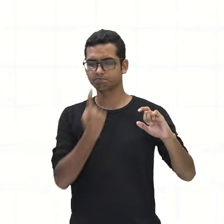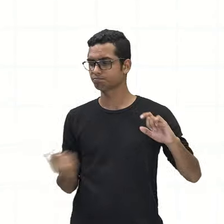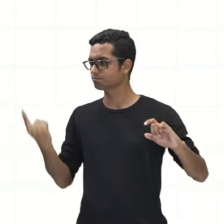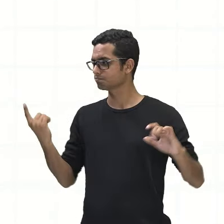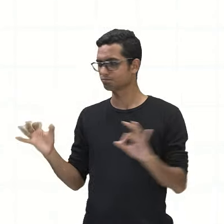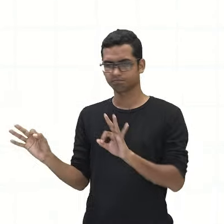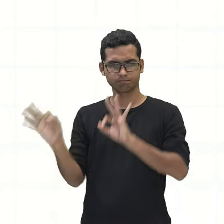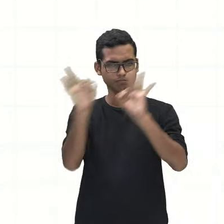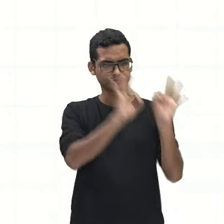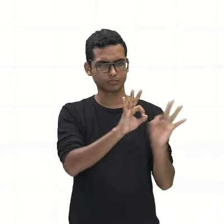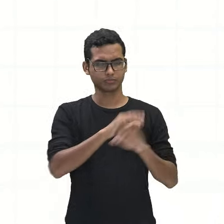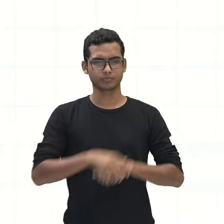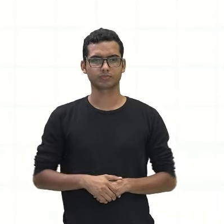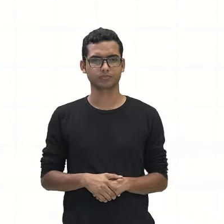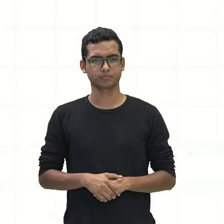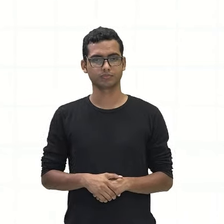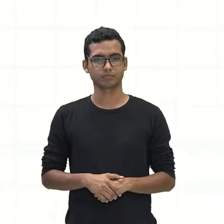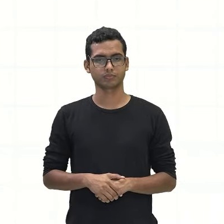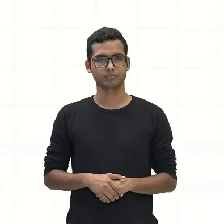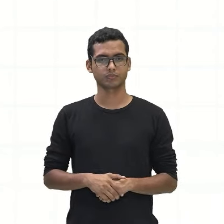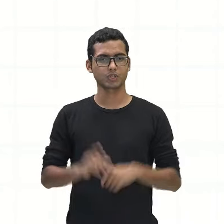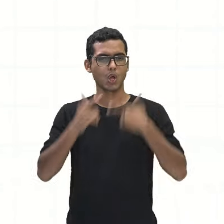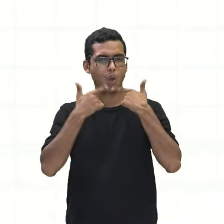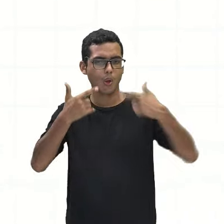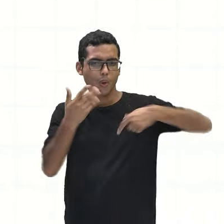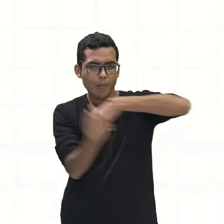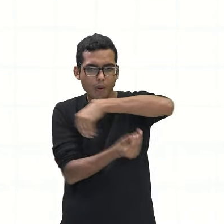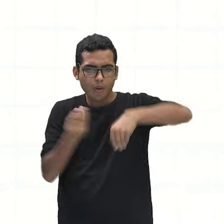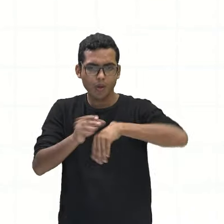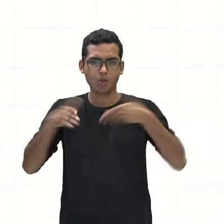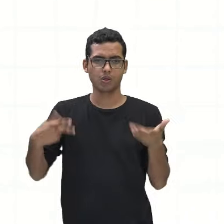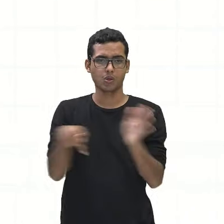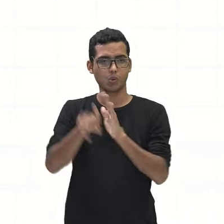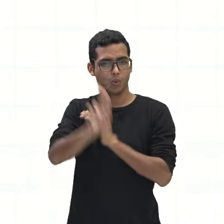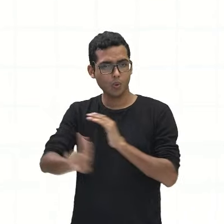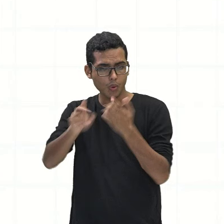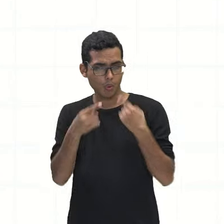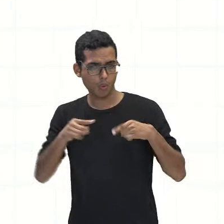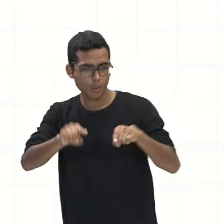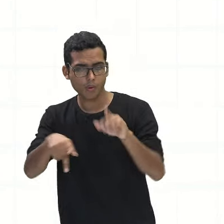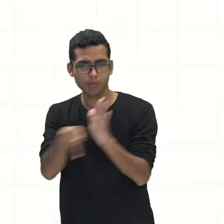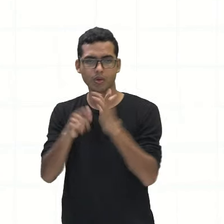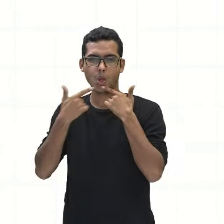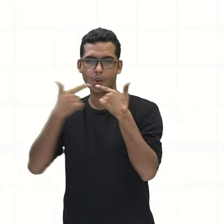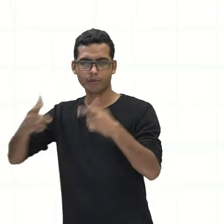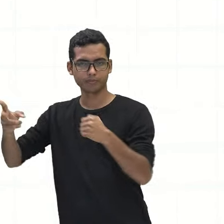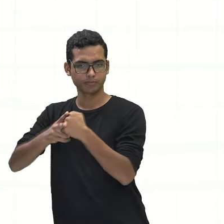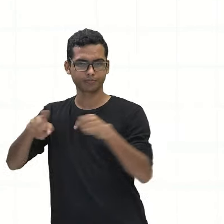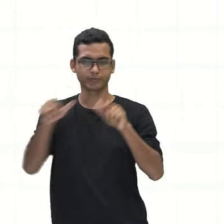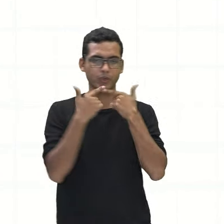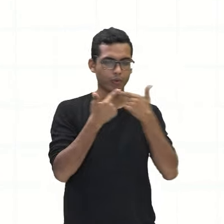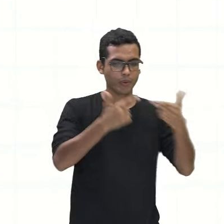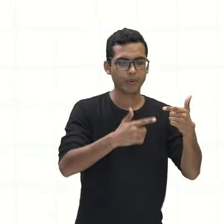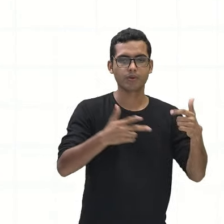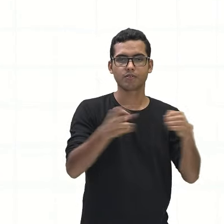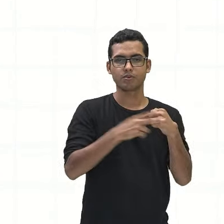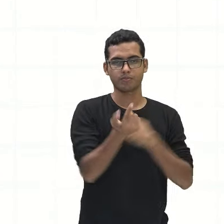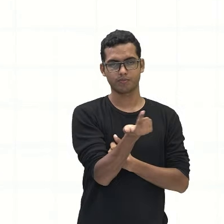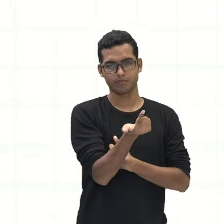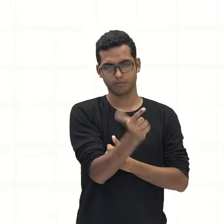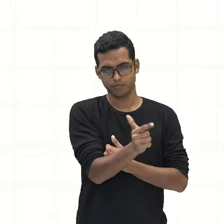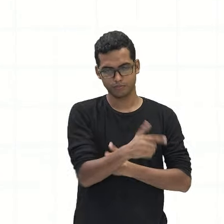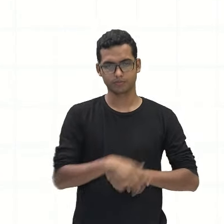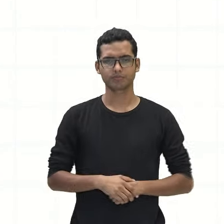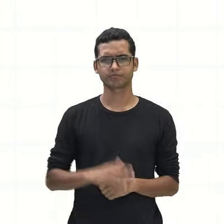Temos aqui, ó, chamamos de linguagem mista quando há uso simultâneo da linguagem verbal e não verbal. Já